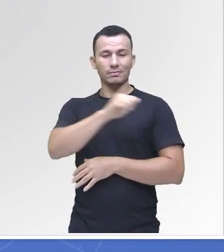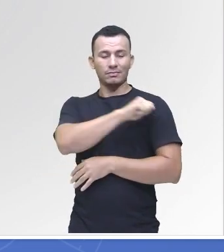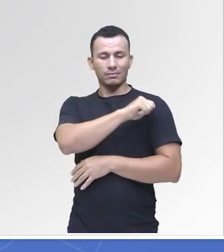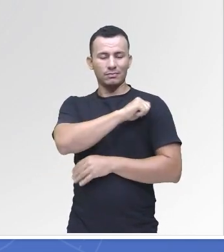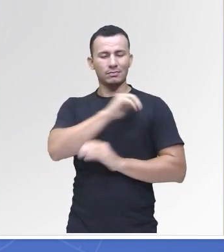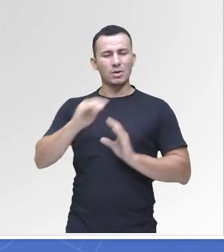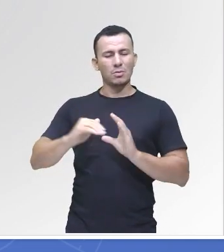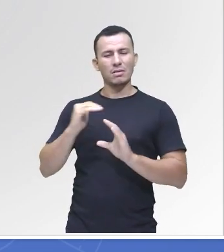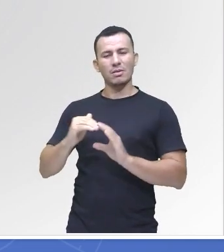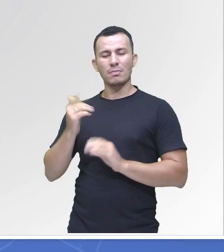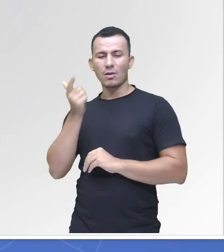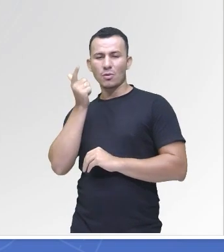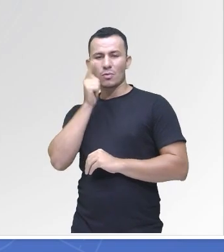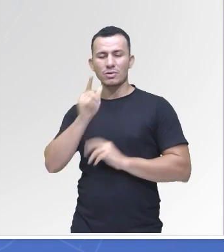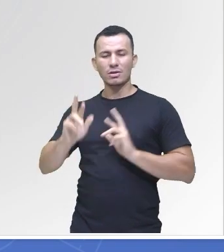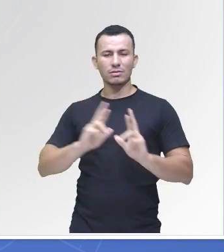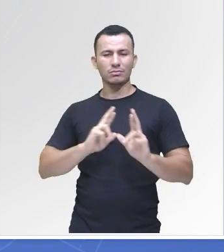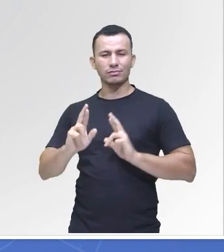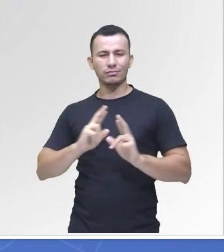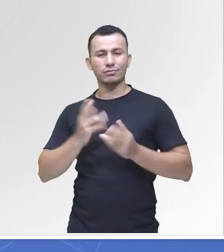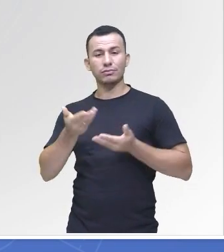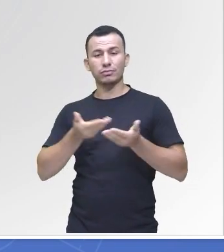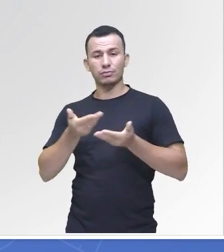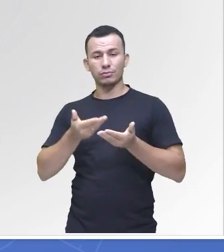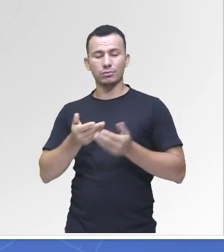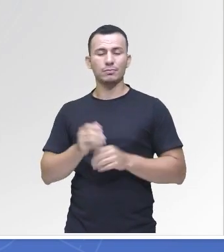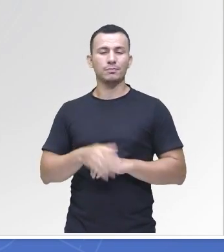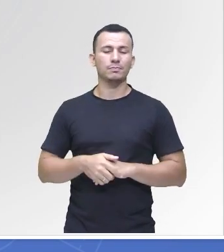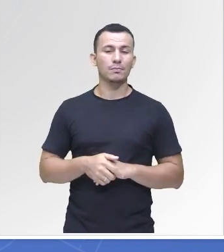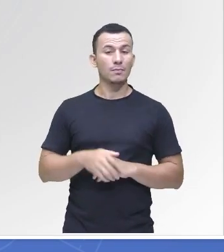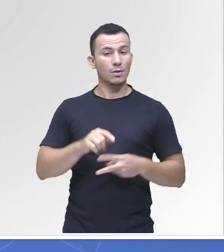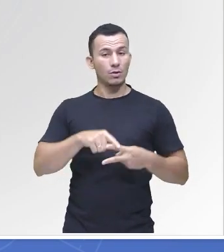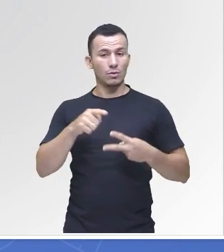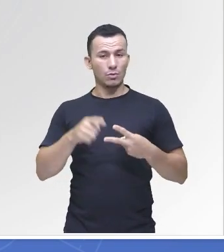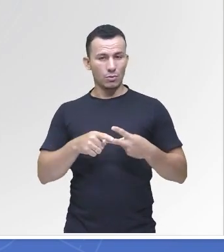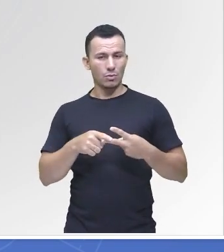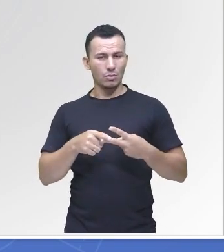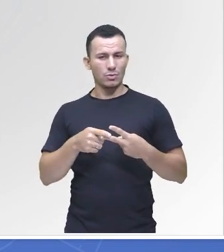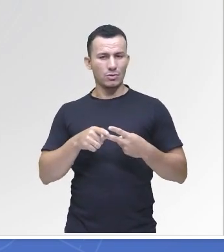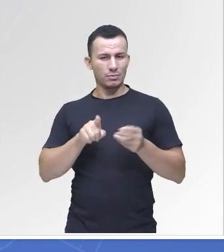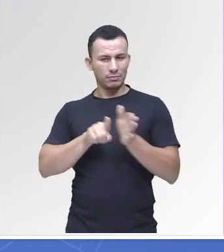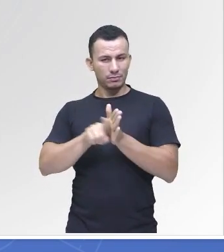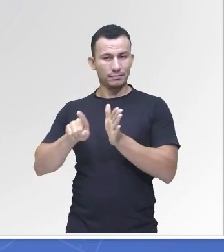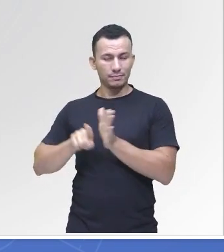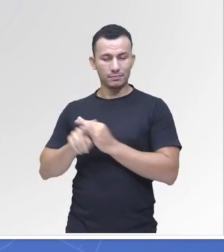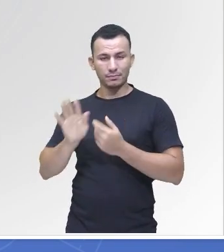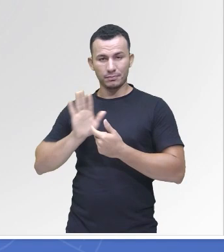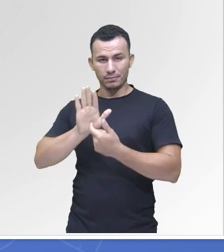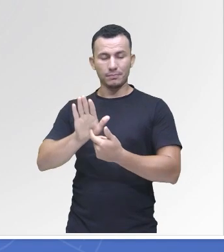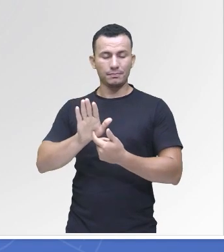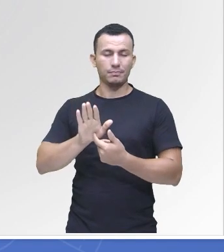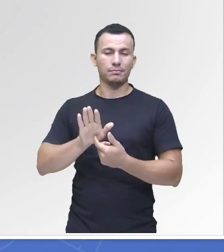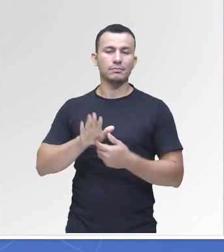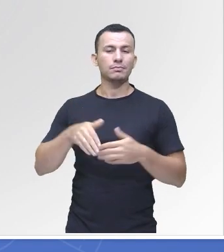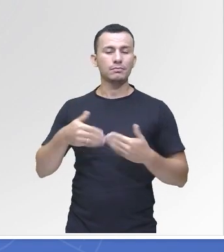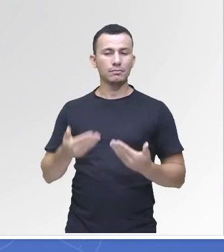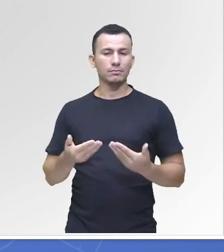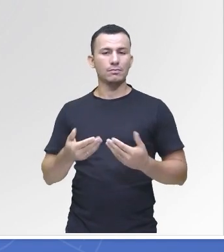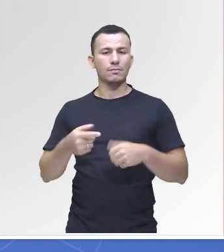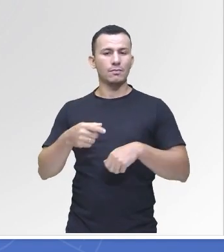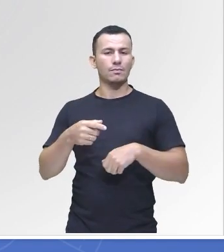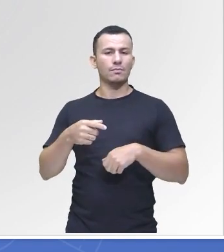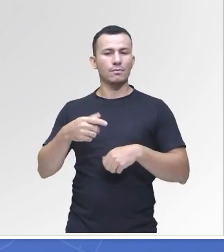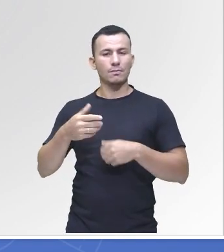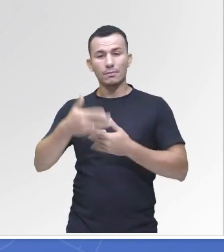que conseguiram aí marcar as alternativas das duas questões que nós deixamos para vocês. Né? A gente tem aí mais